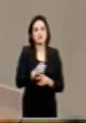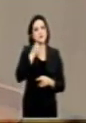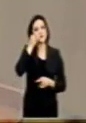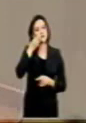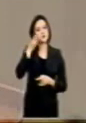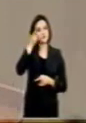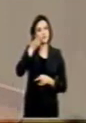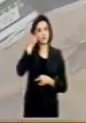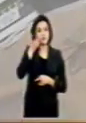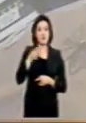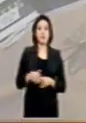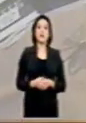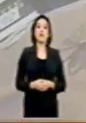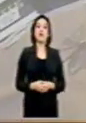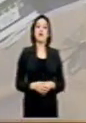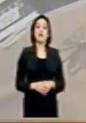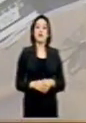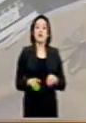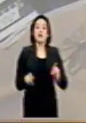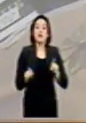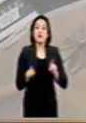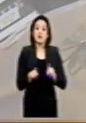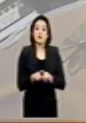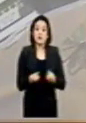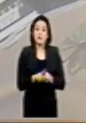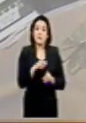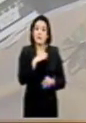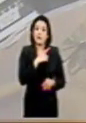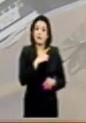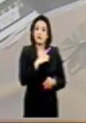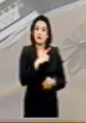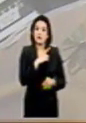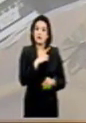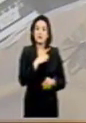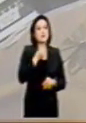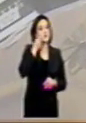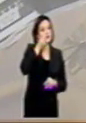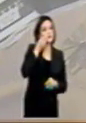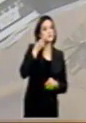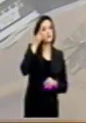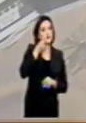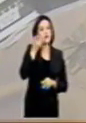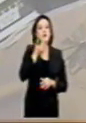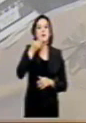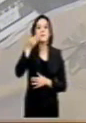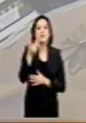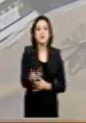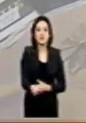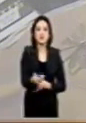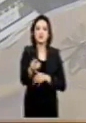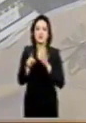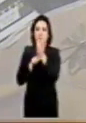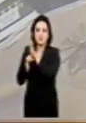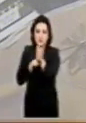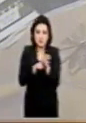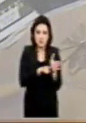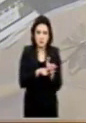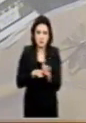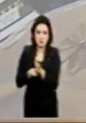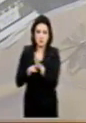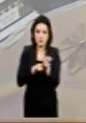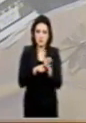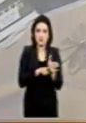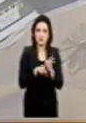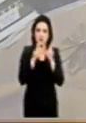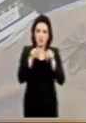acrescenta a reclamação, foram exatamente os parlamentares que solicitaram as varreduras, conforme o próprio inquérito aponta.